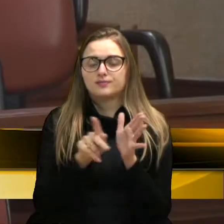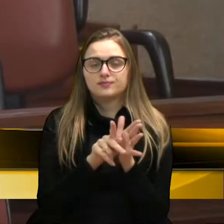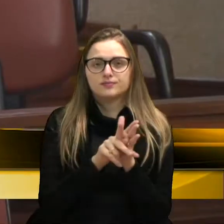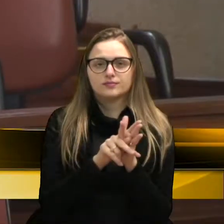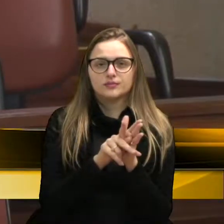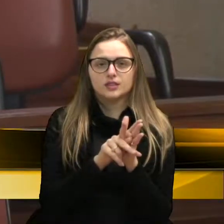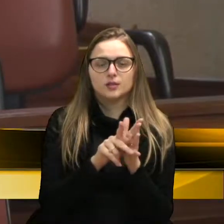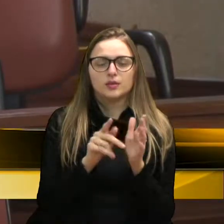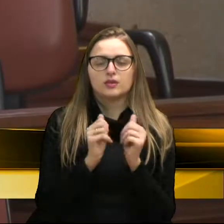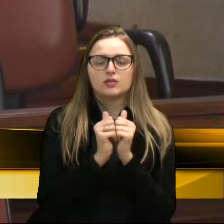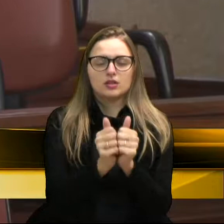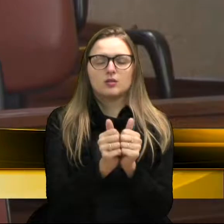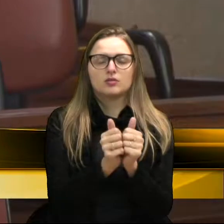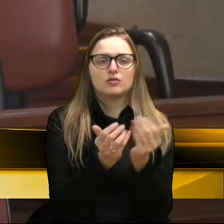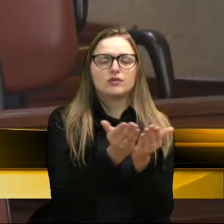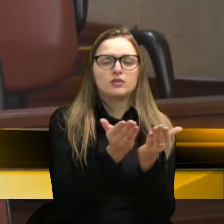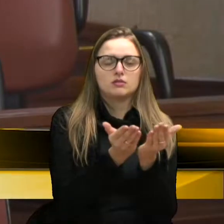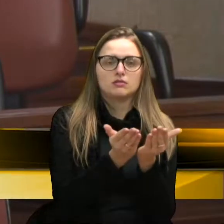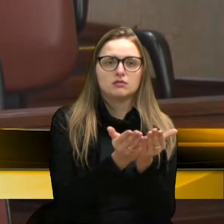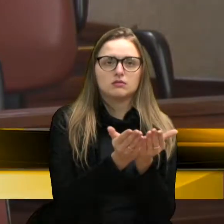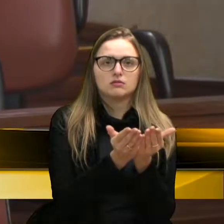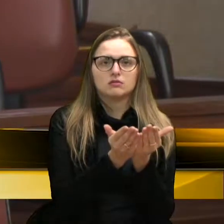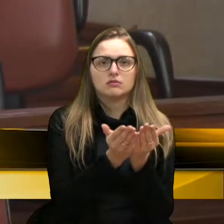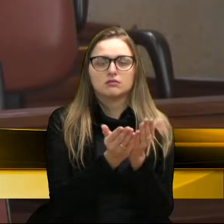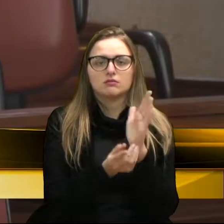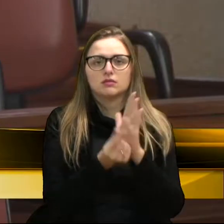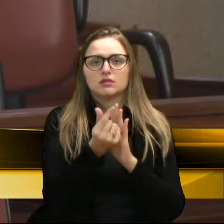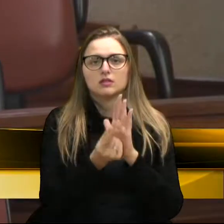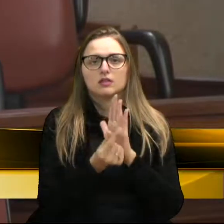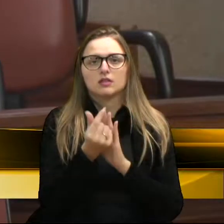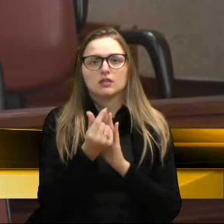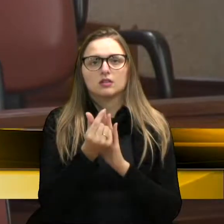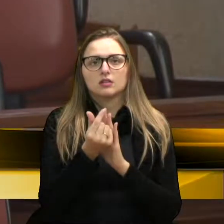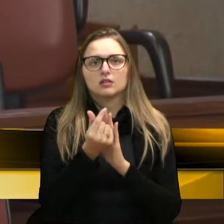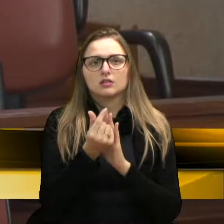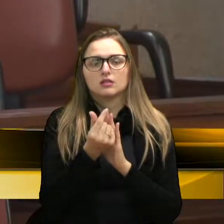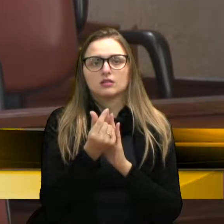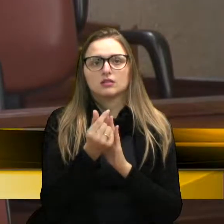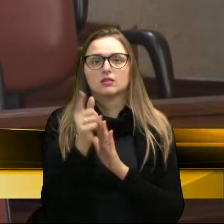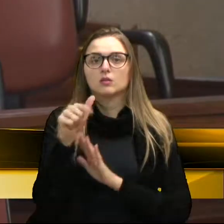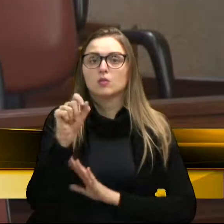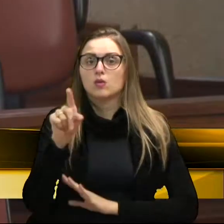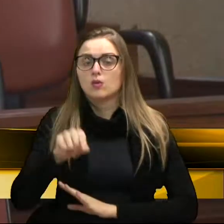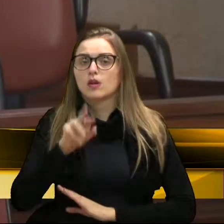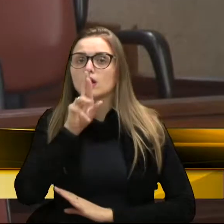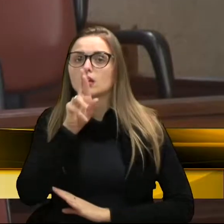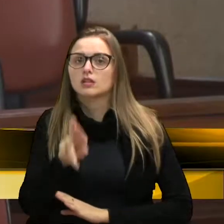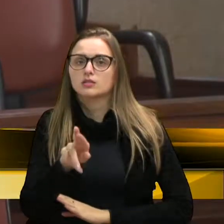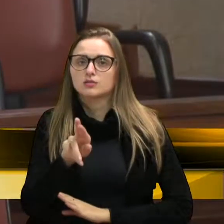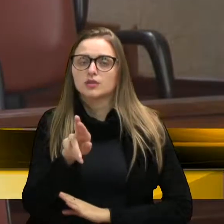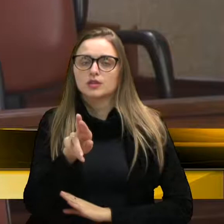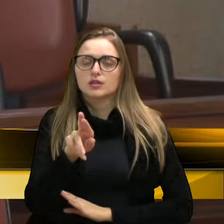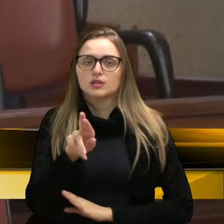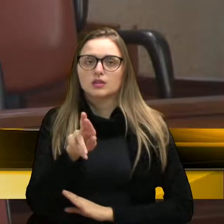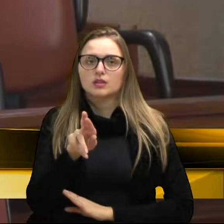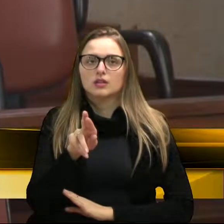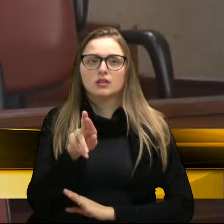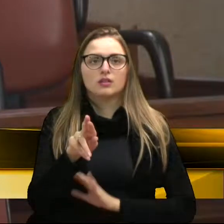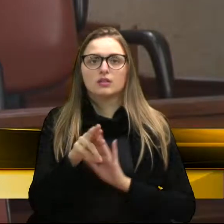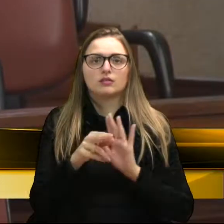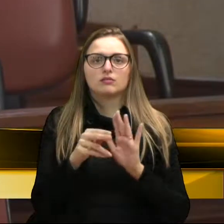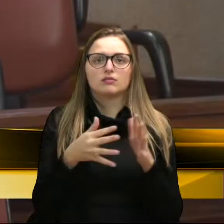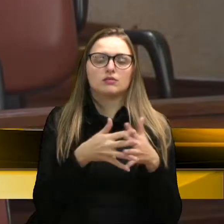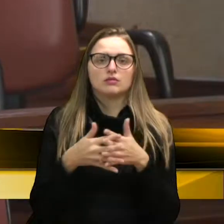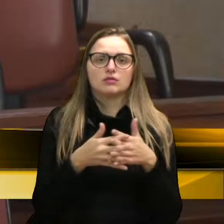a apresentação de estudo de impacto financeiro, a fim de prever qual o resultado que isso ocasionaria no orçamento,